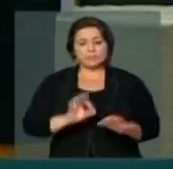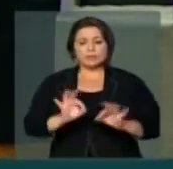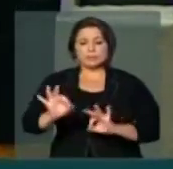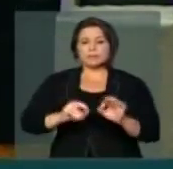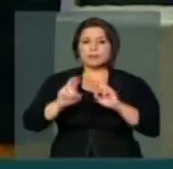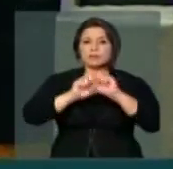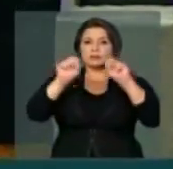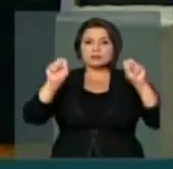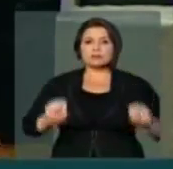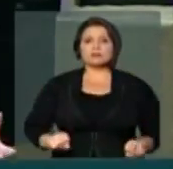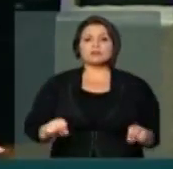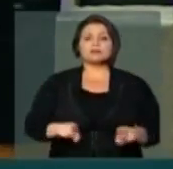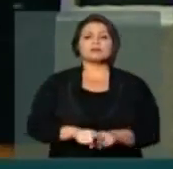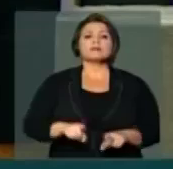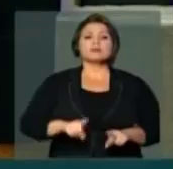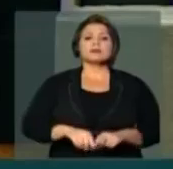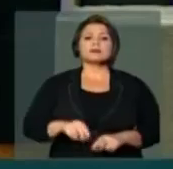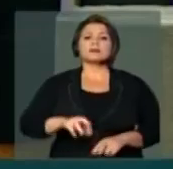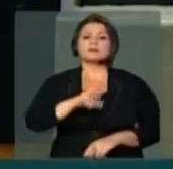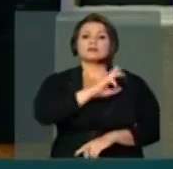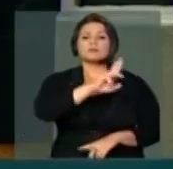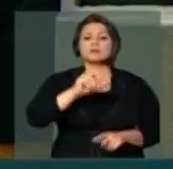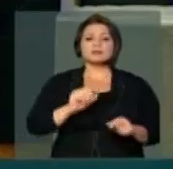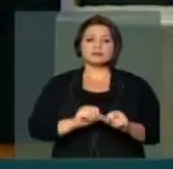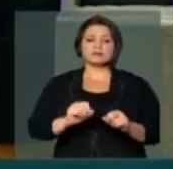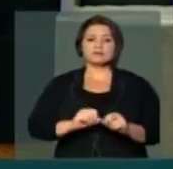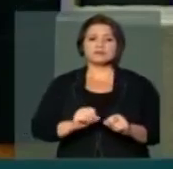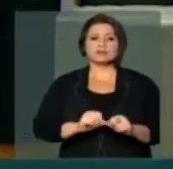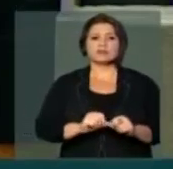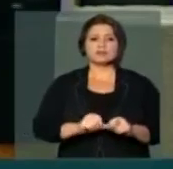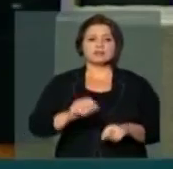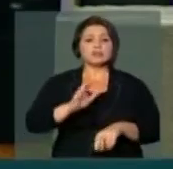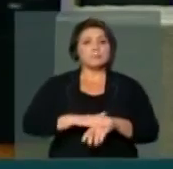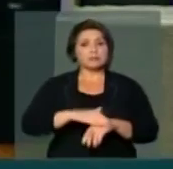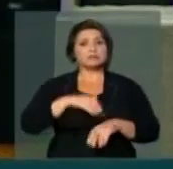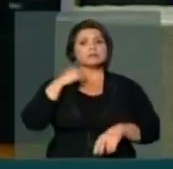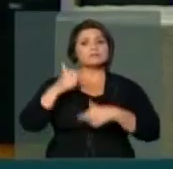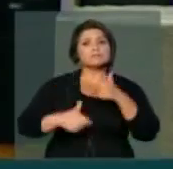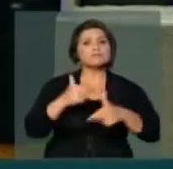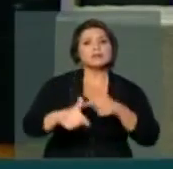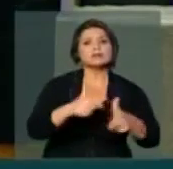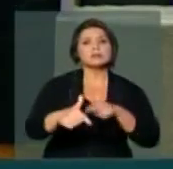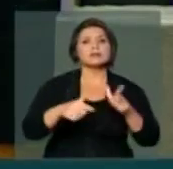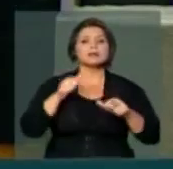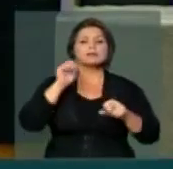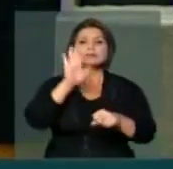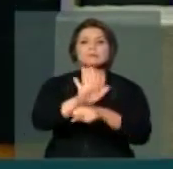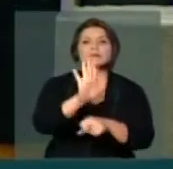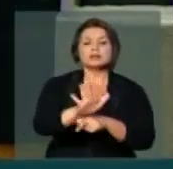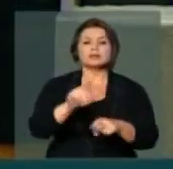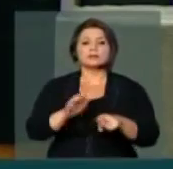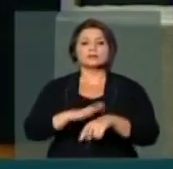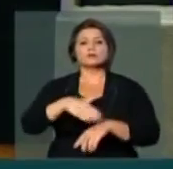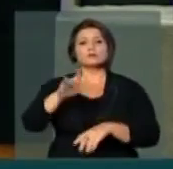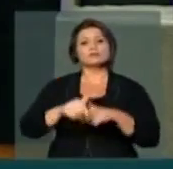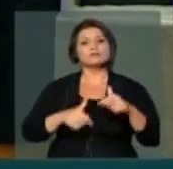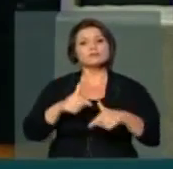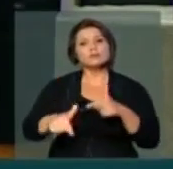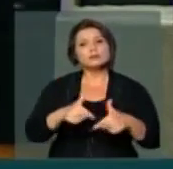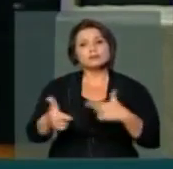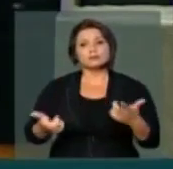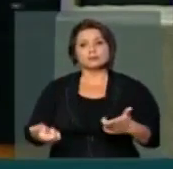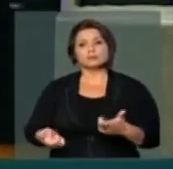de representação, para mim, se faz necessariamente com mais política. E quando eu falo em mais